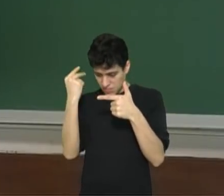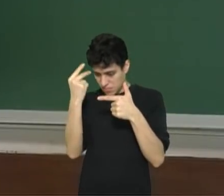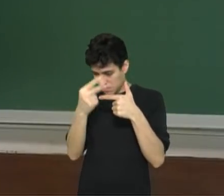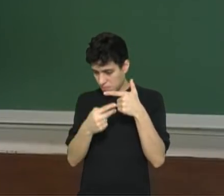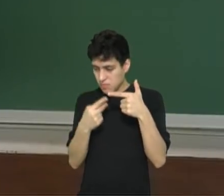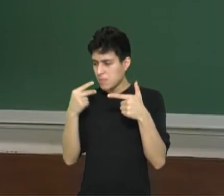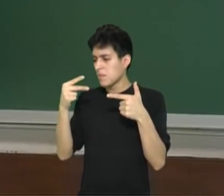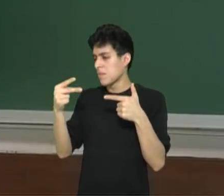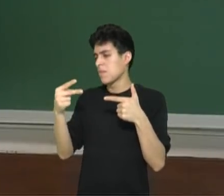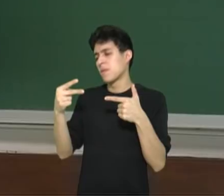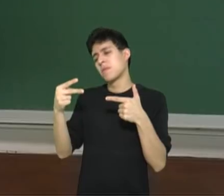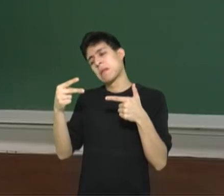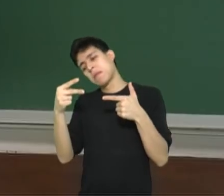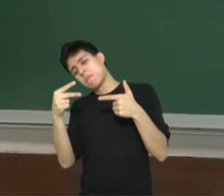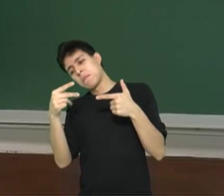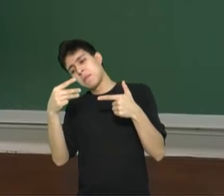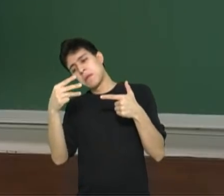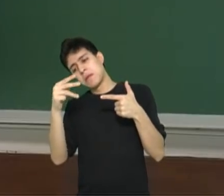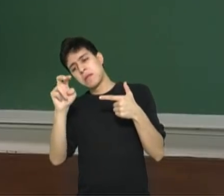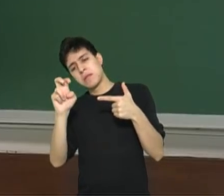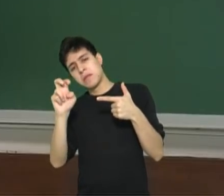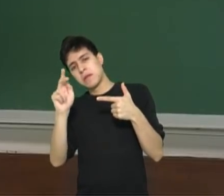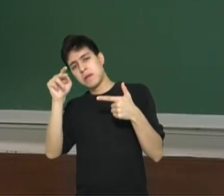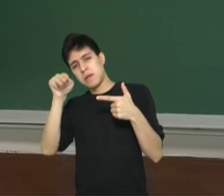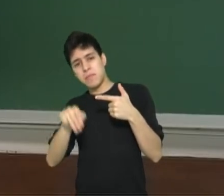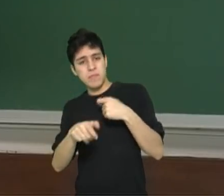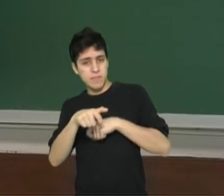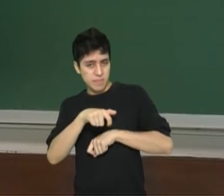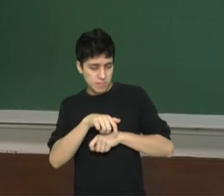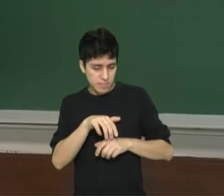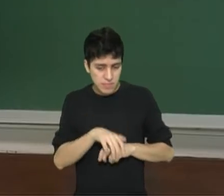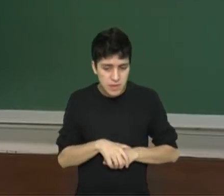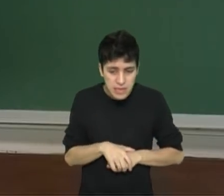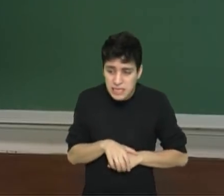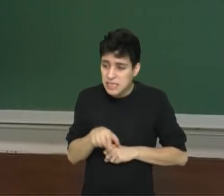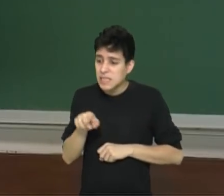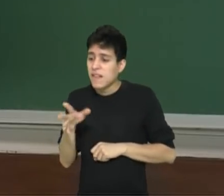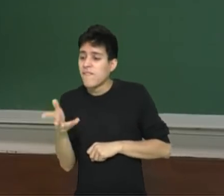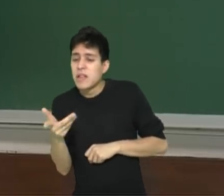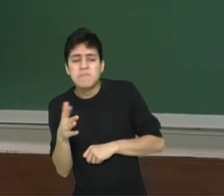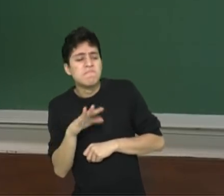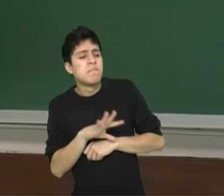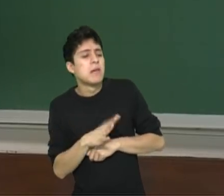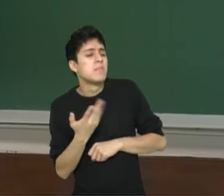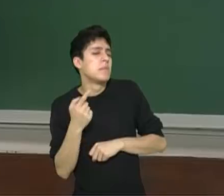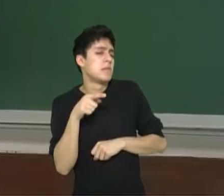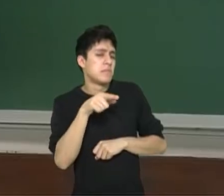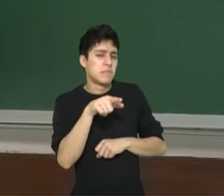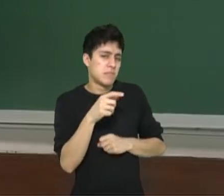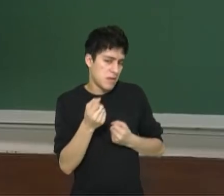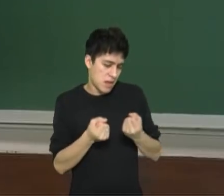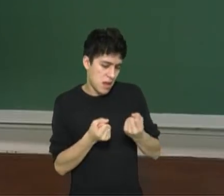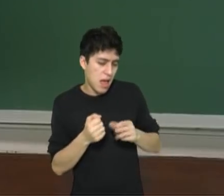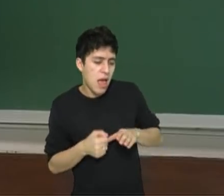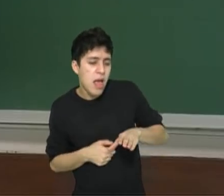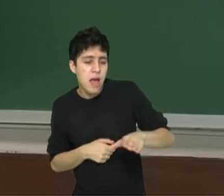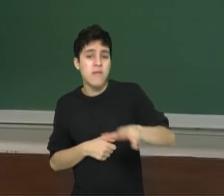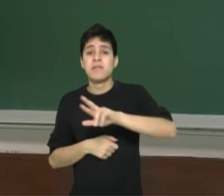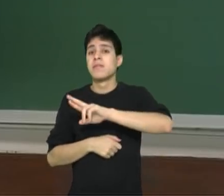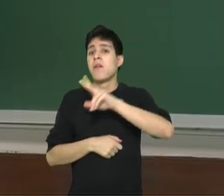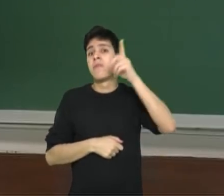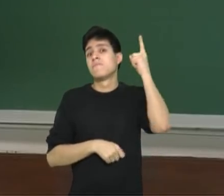encontra o valor de 35 km por hora. Isso é a velocidade média dele, né? E não a sua